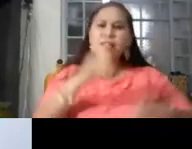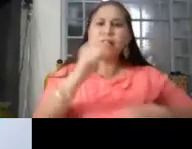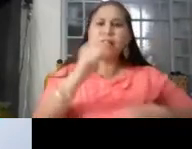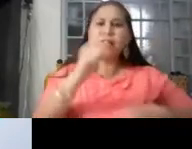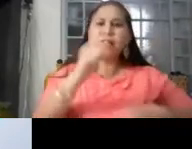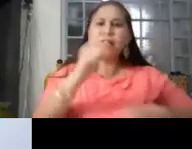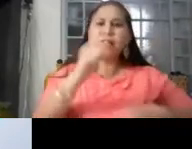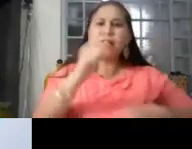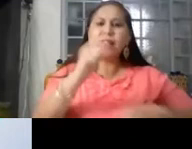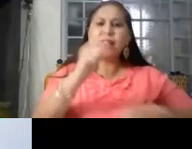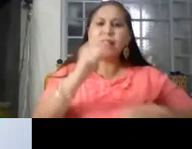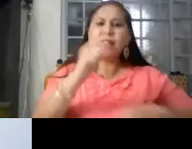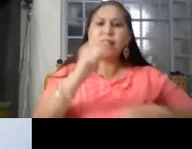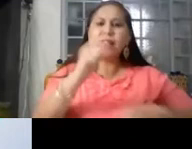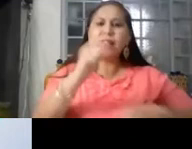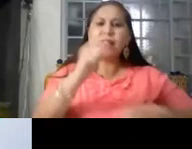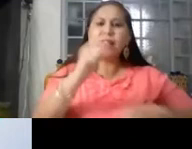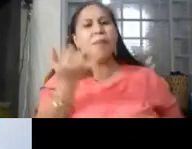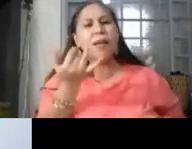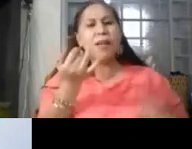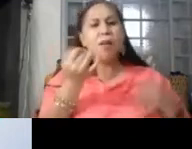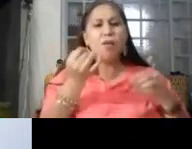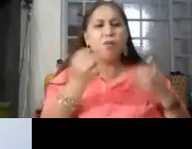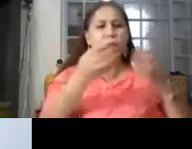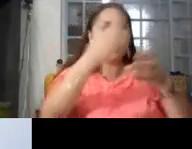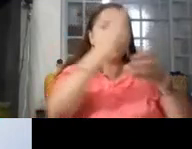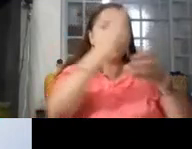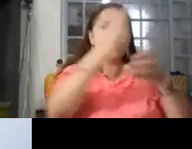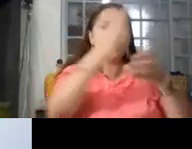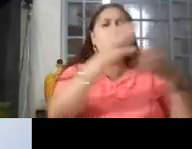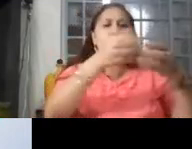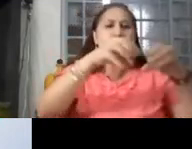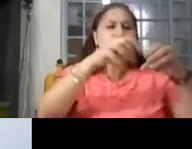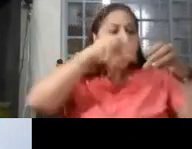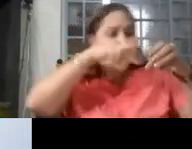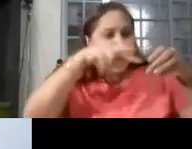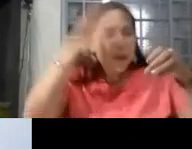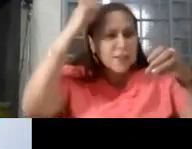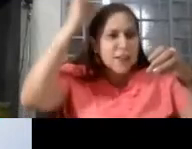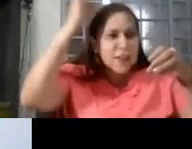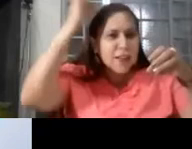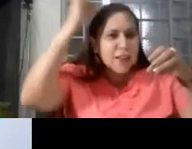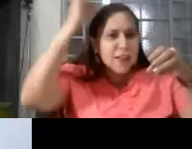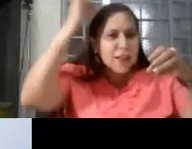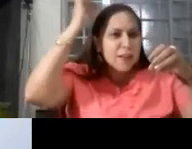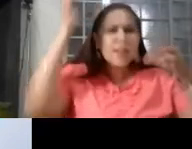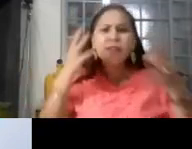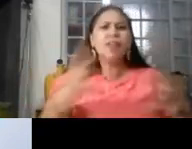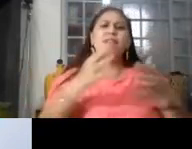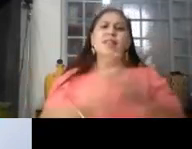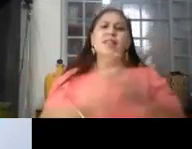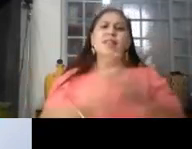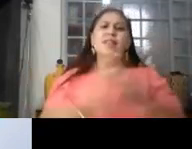fizer sinal por sinal, né? Tá procurando cabelo em ovo. Como é que você dizer o ovo tá procurando cabelo? Não, ele não vai entender